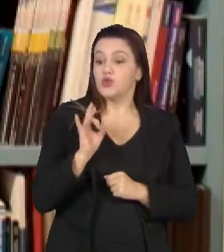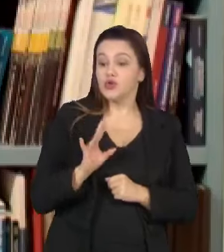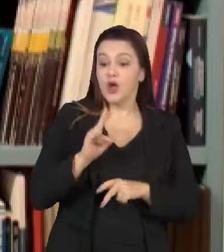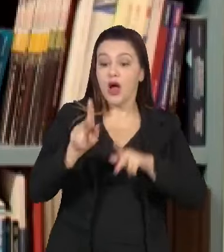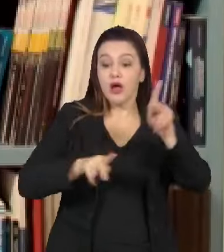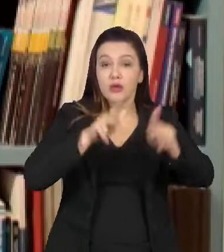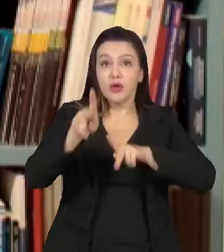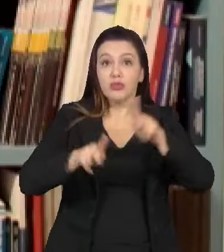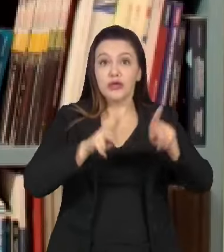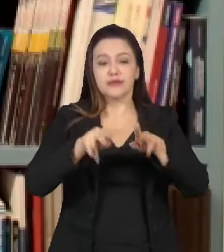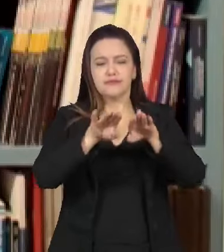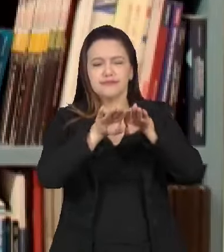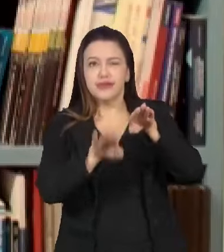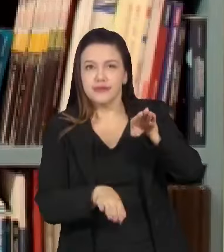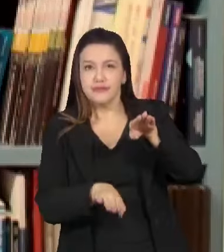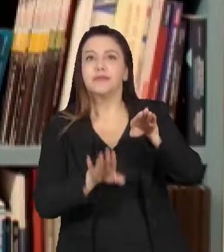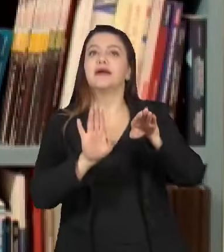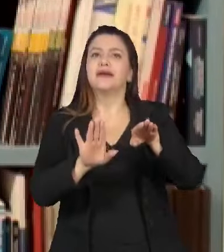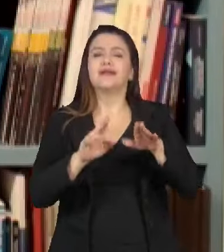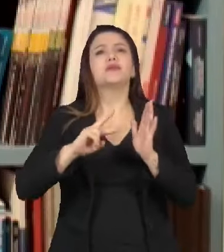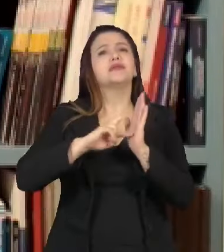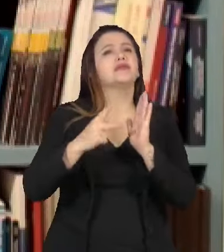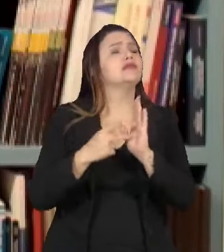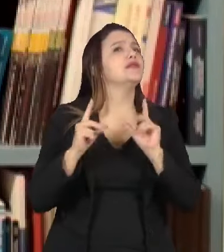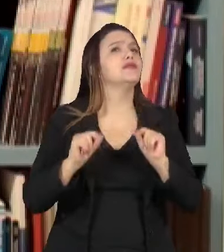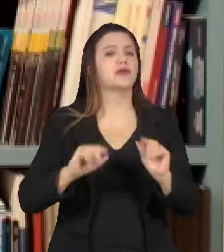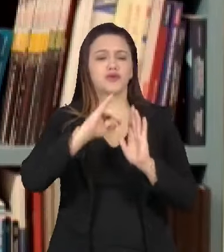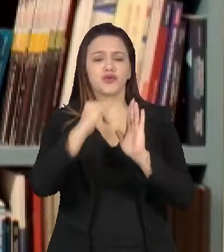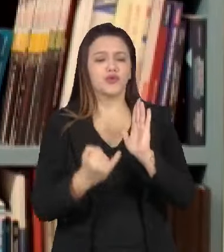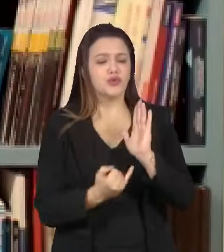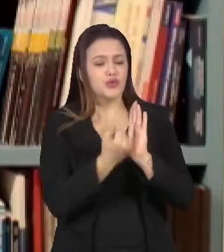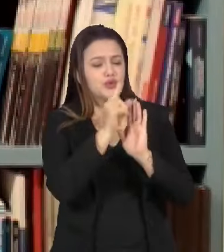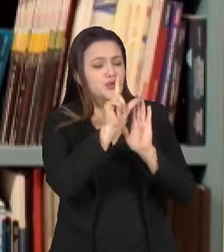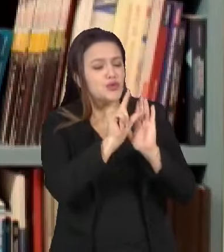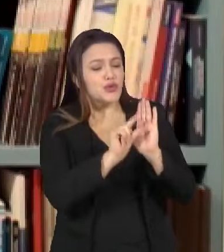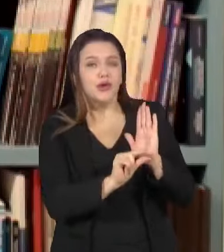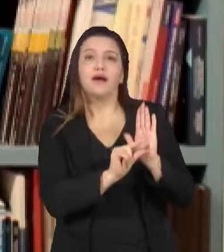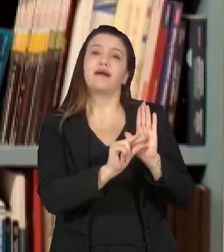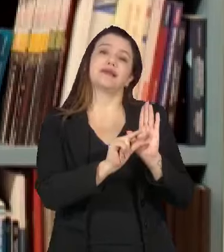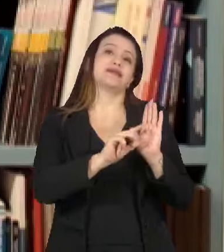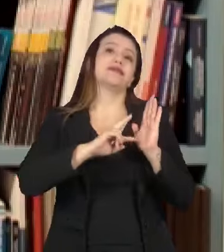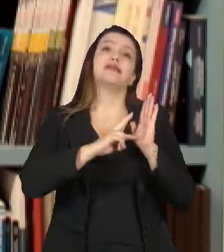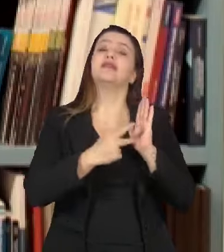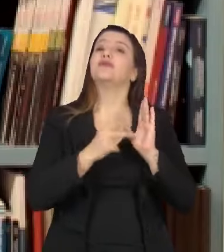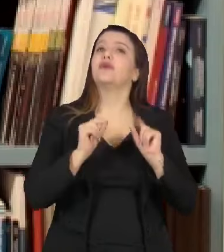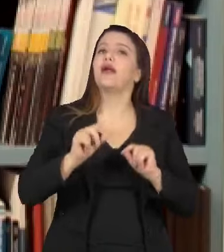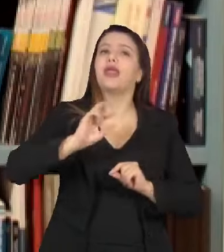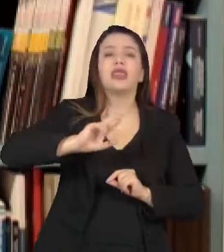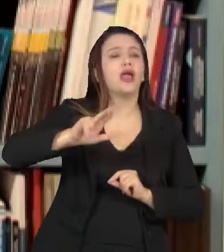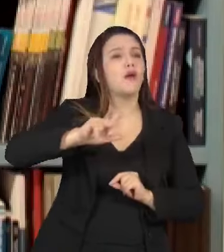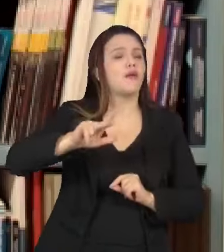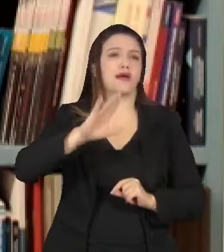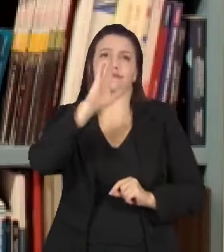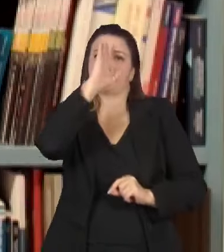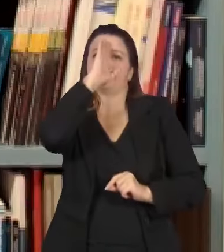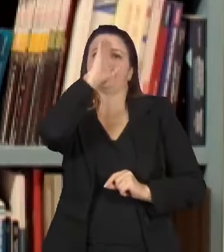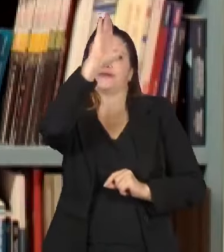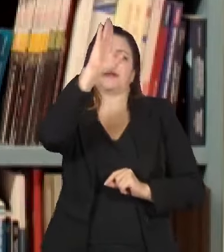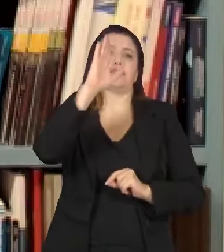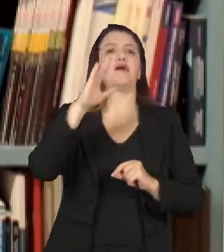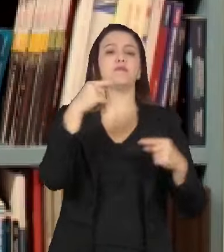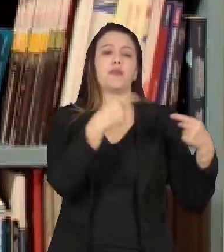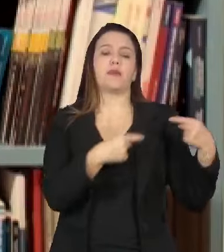baixa renda então reduzir a carga tributária sobre esses bens não é a forma mais eficiente de se fazer